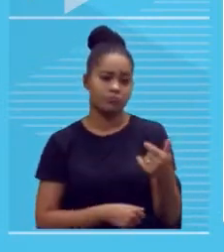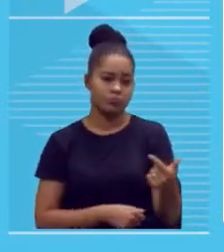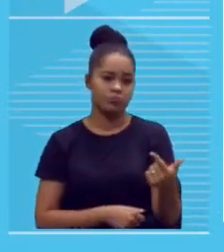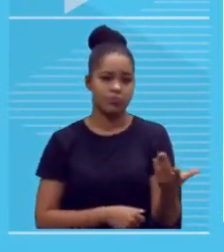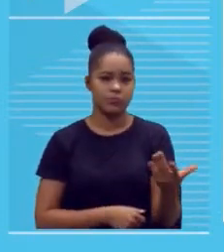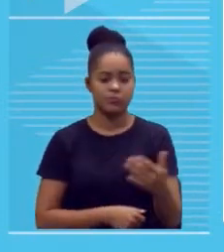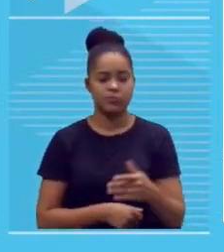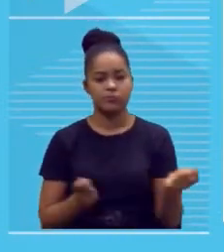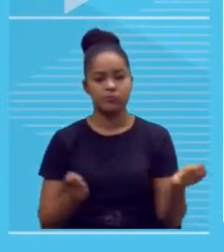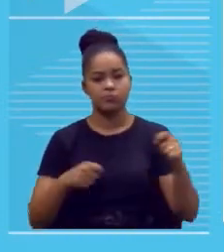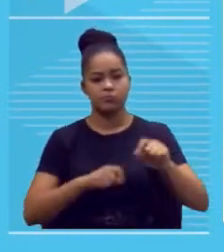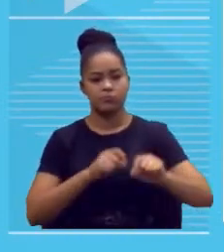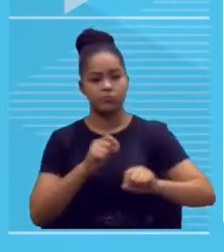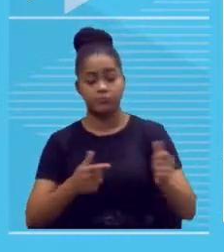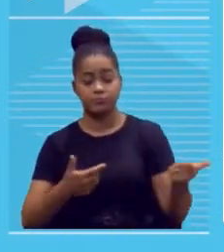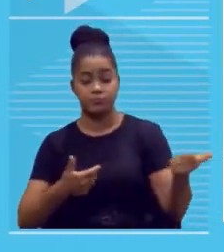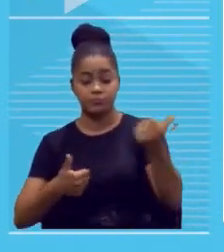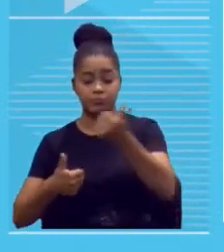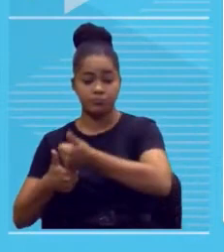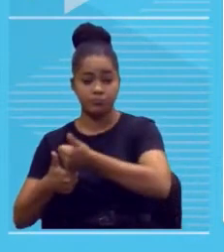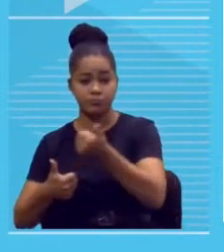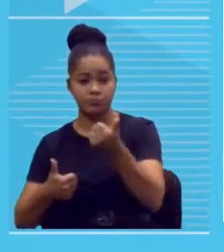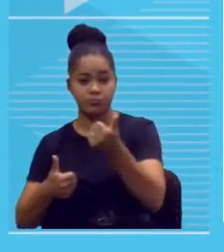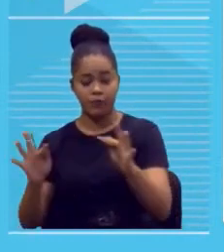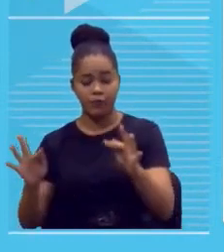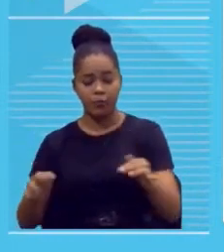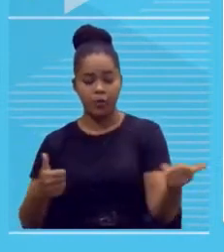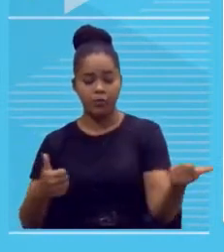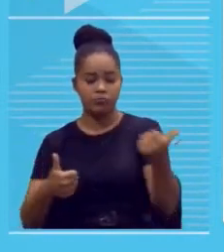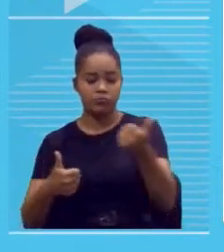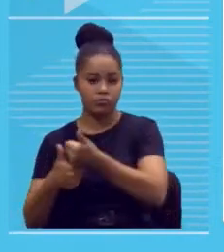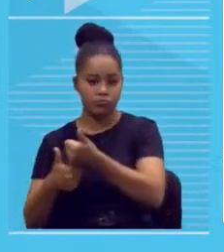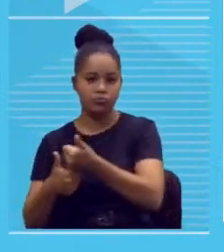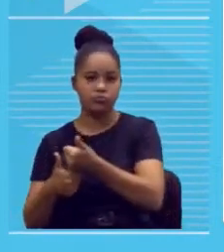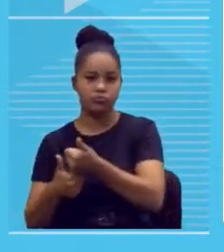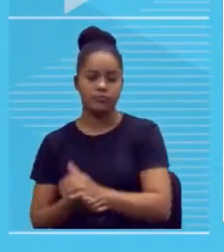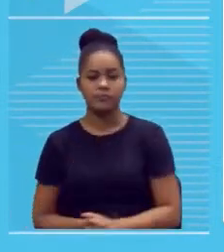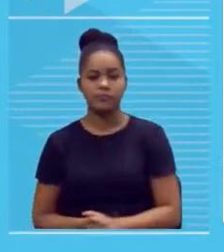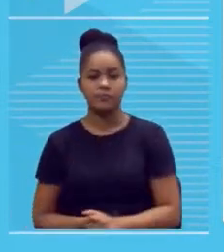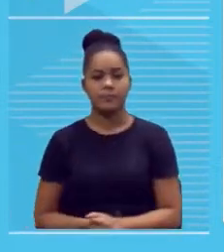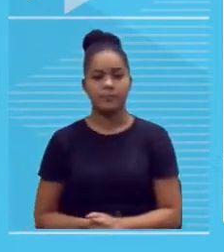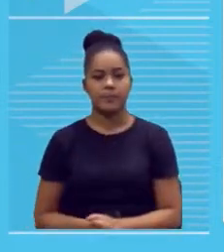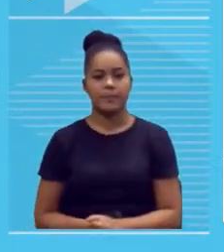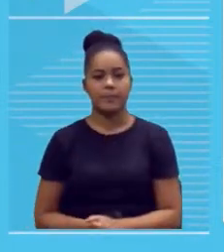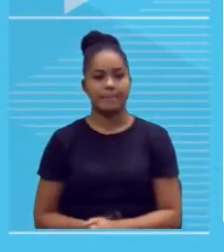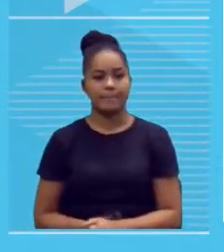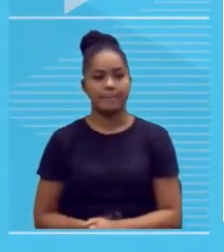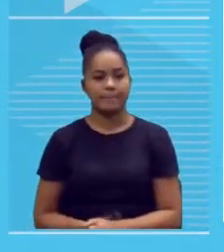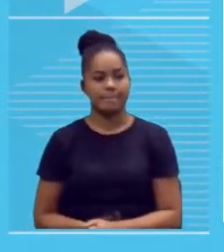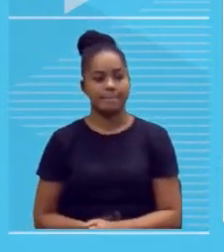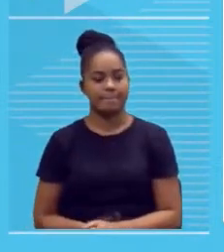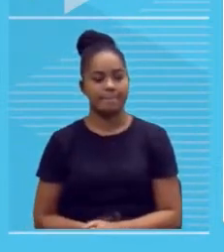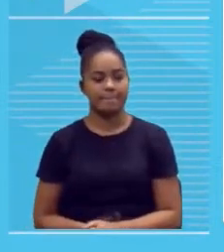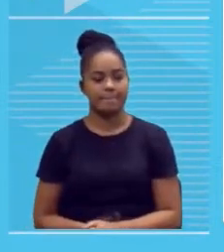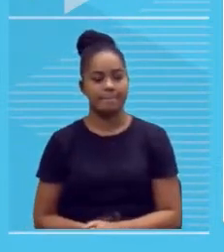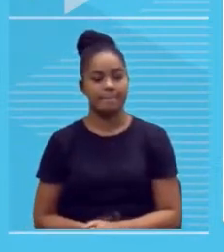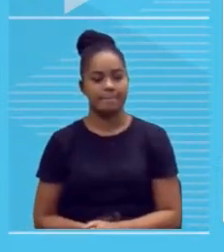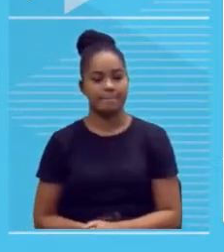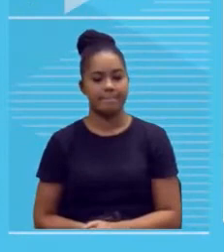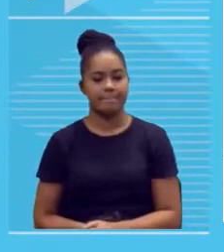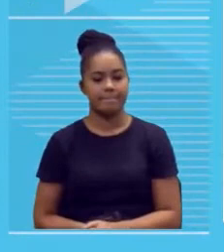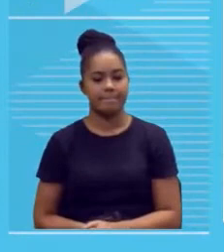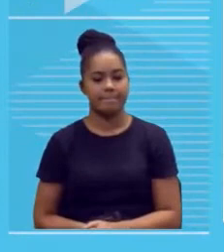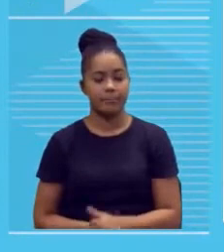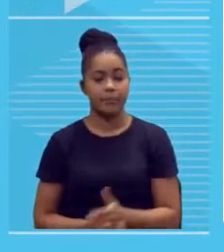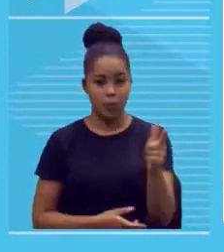poderia estar substituindo nessa formulazinha também a partir do coeficiente angular que vocês já conhecem. Professor, me dá